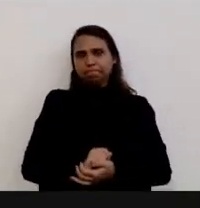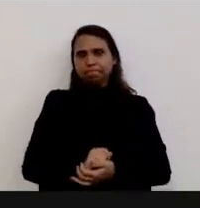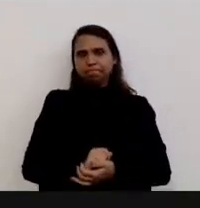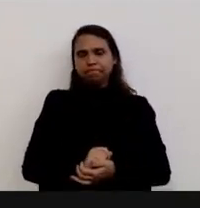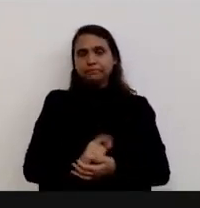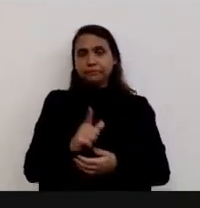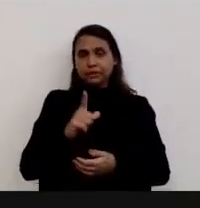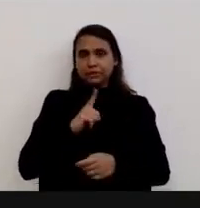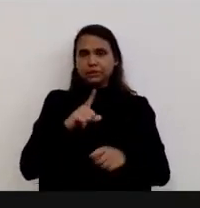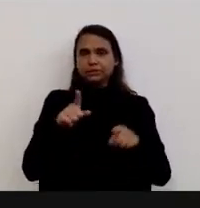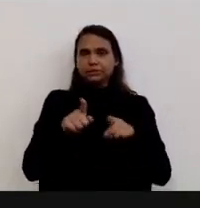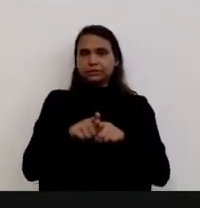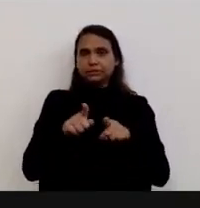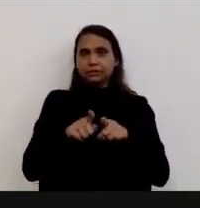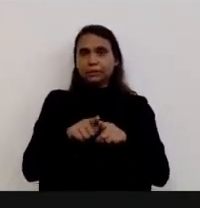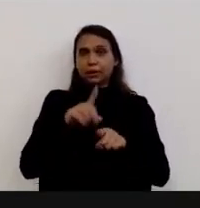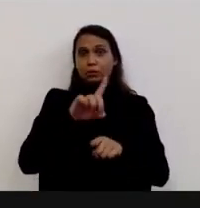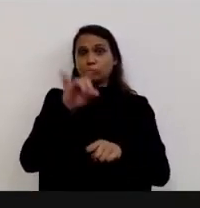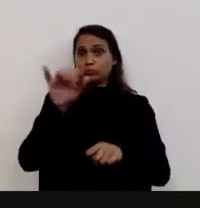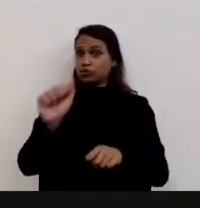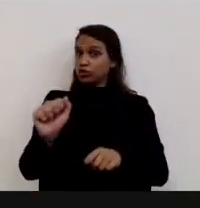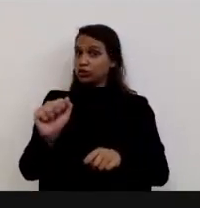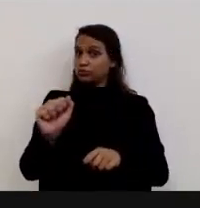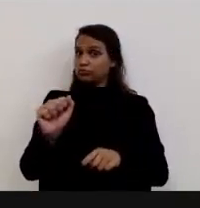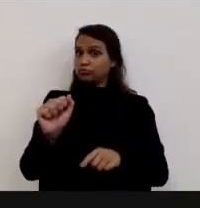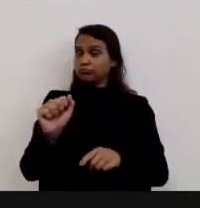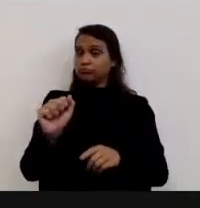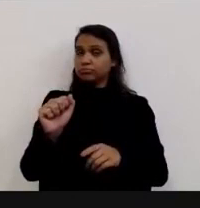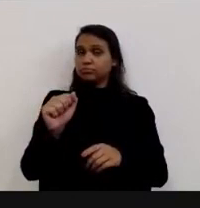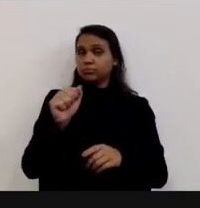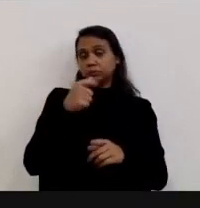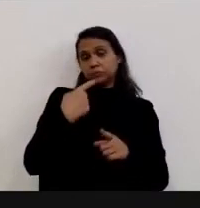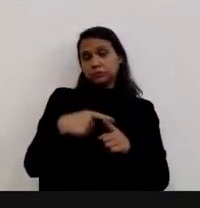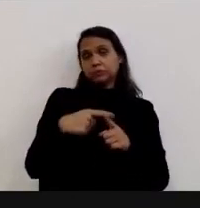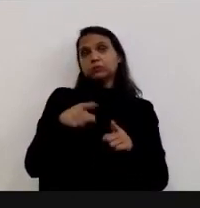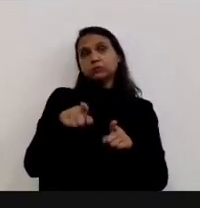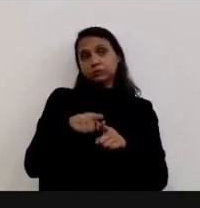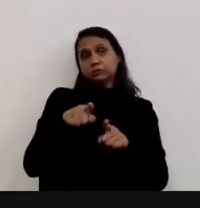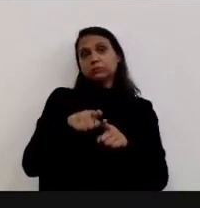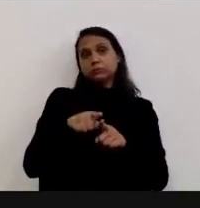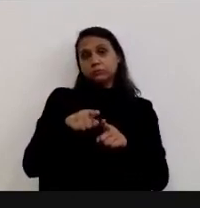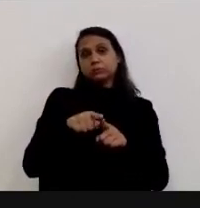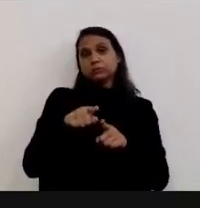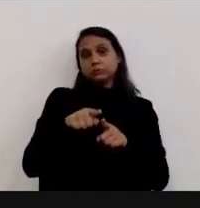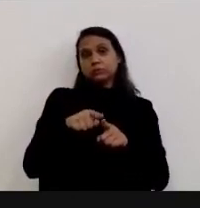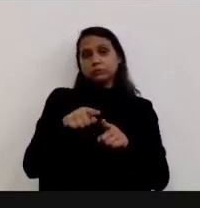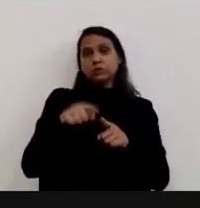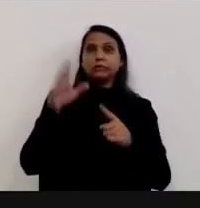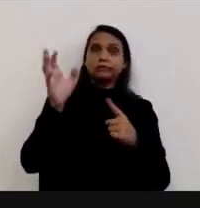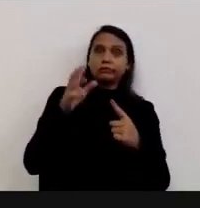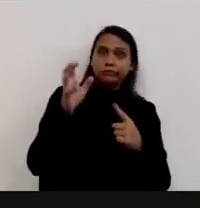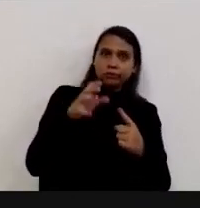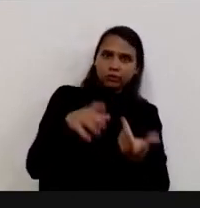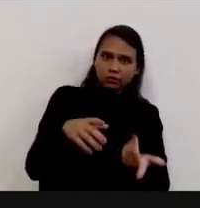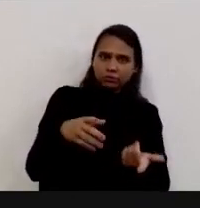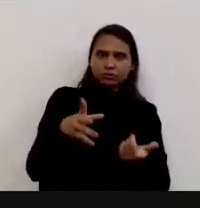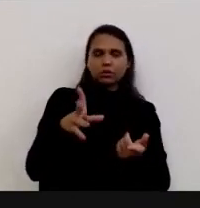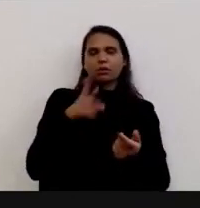grande diferença também em relação à ordem do dia, né, para o resto da sessão. Então, isso também influenciaria aí nos